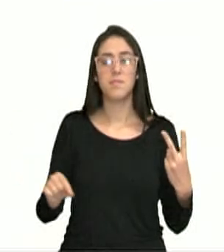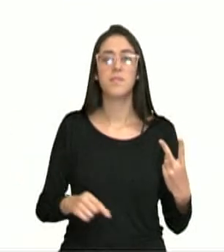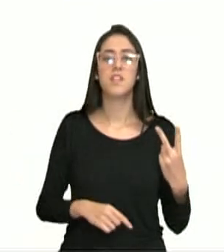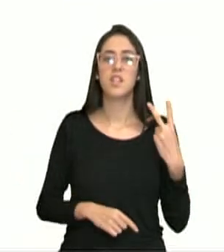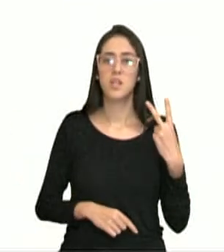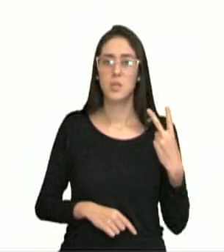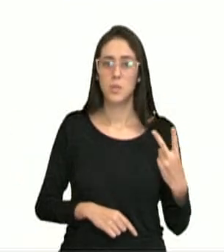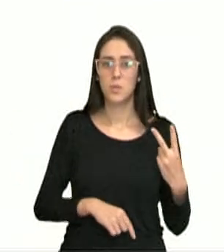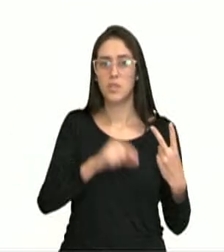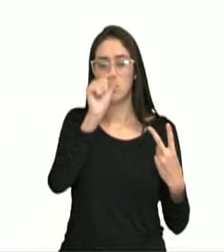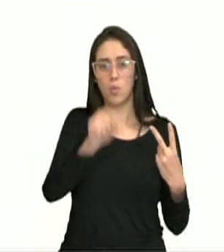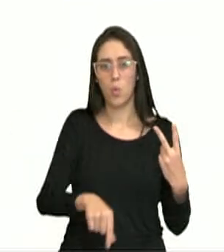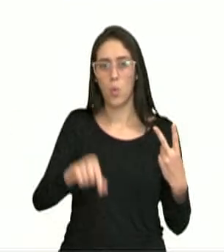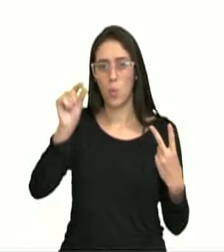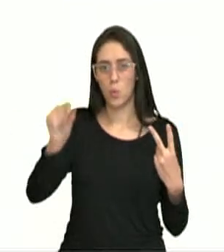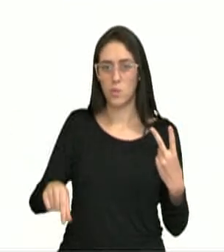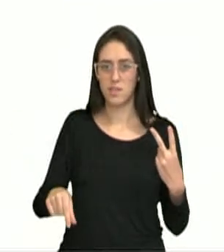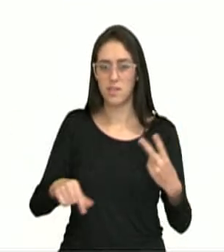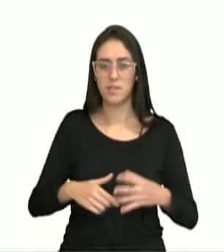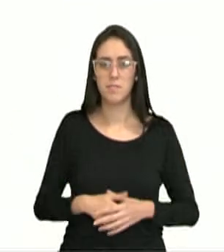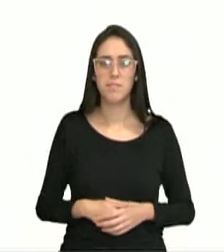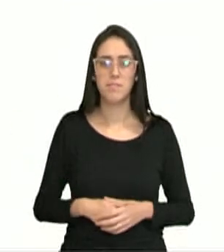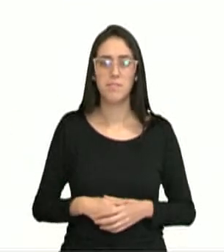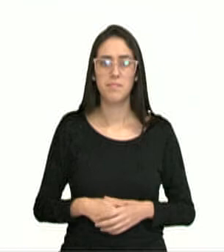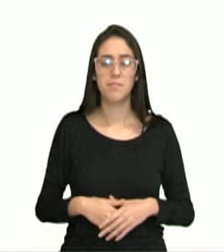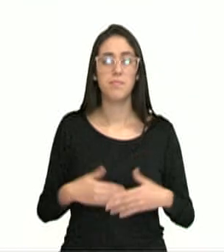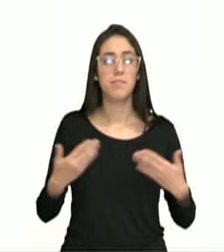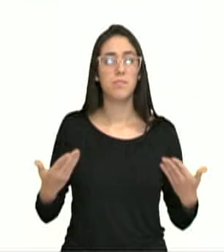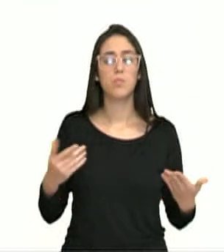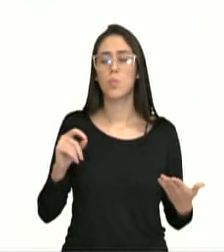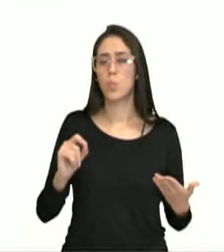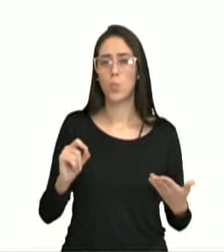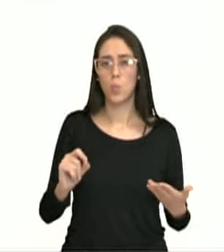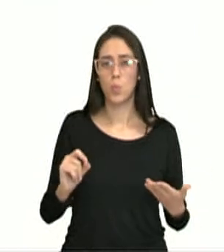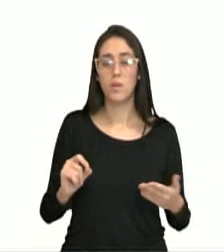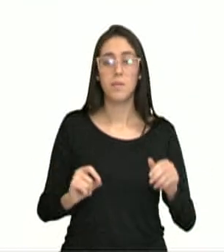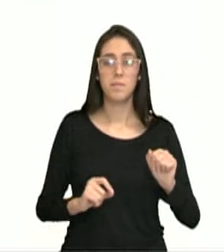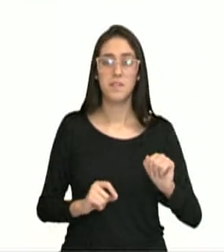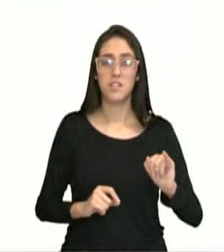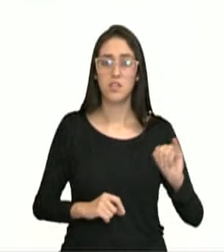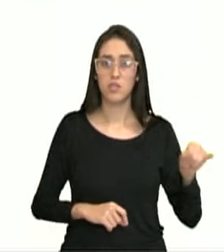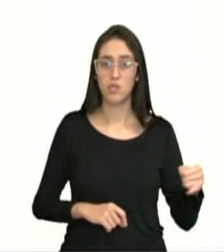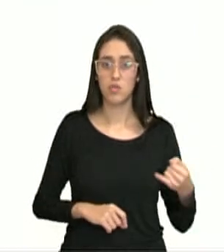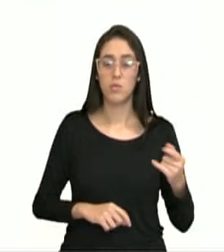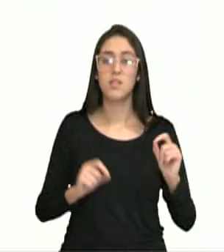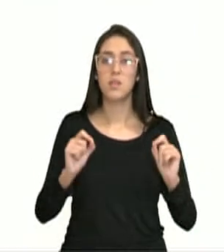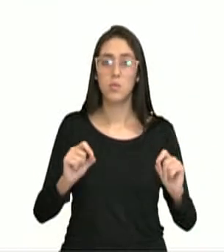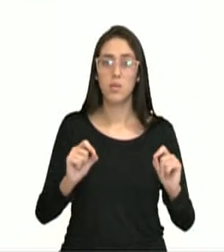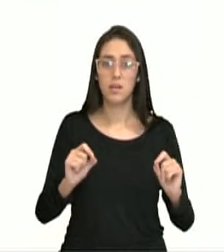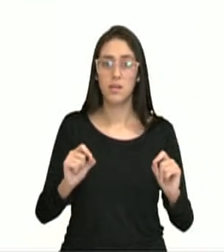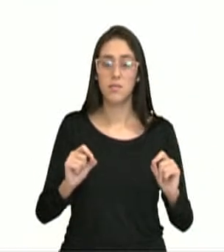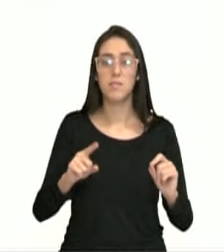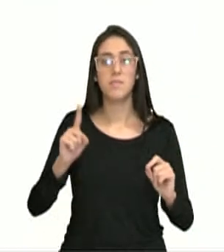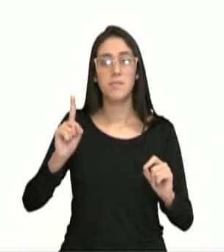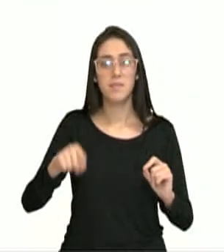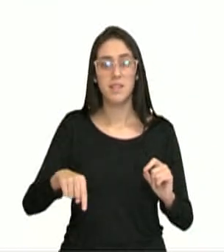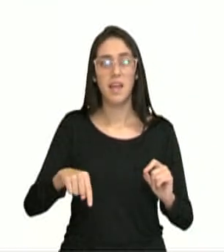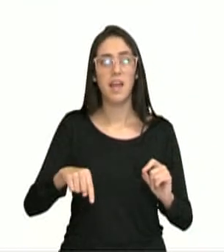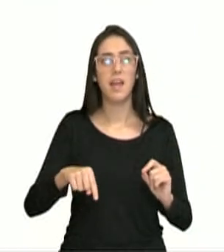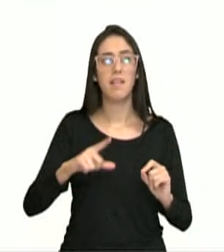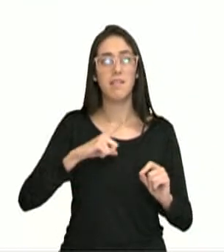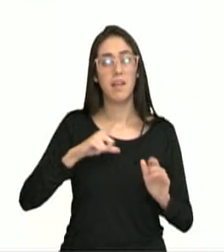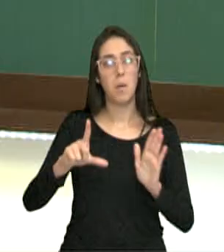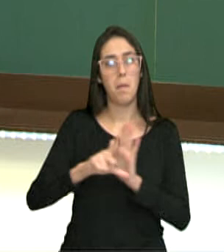linhas e duas colunas, em que A e J, agora eu tenho uma lei de